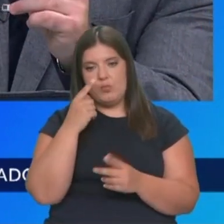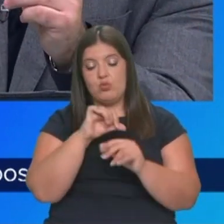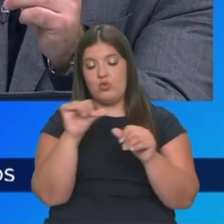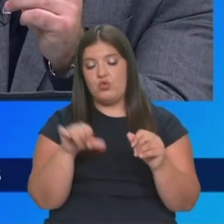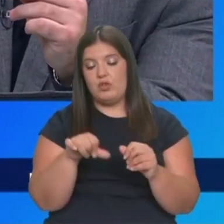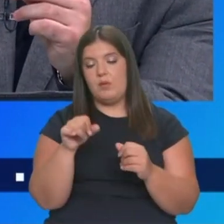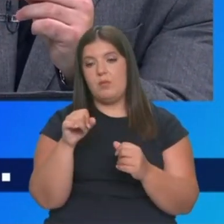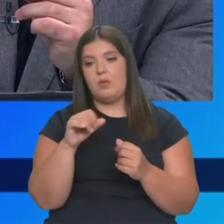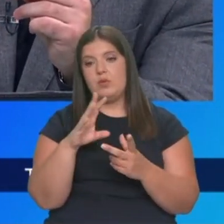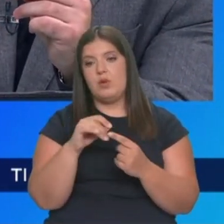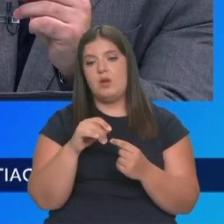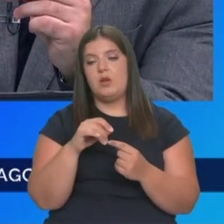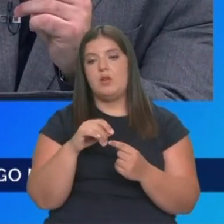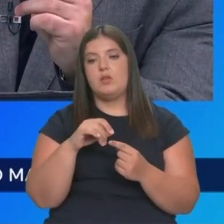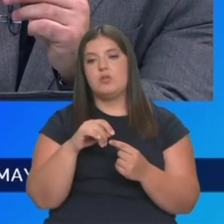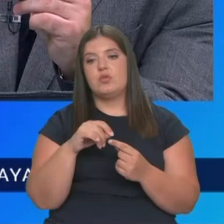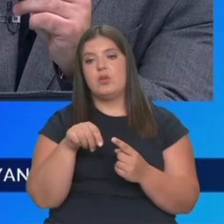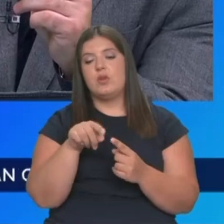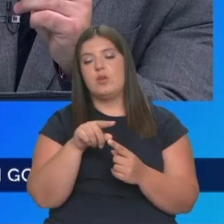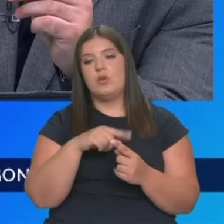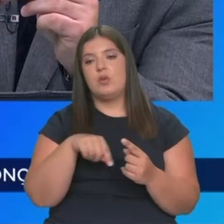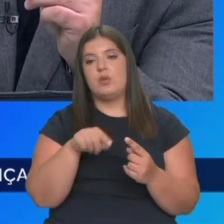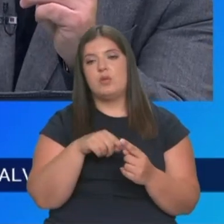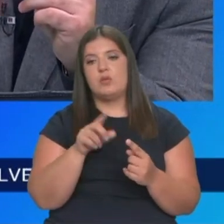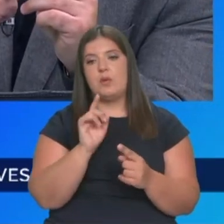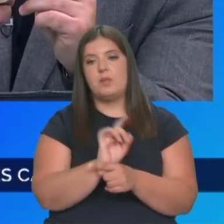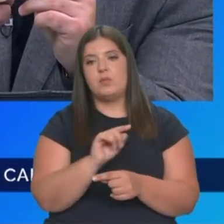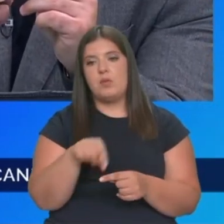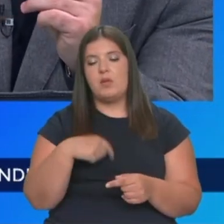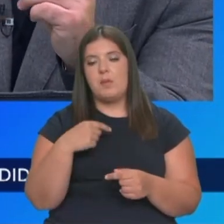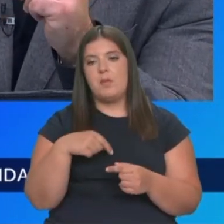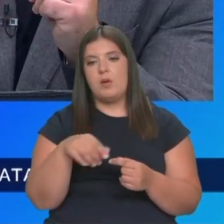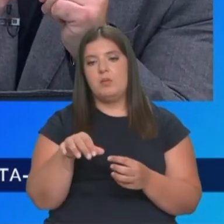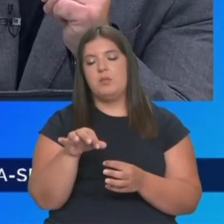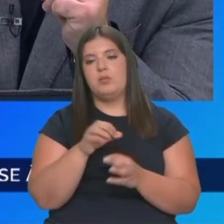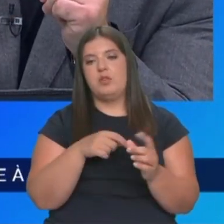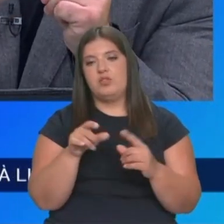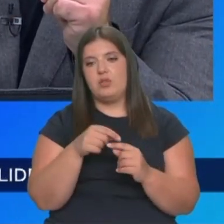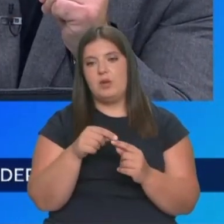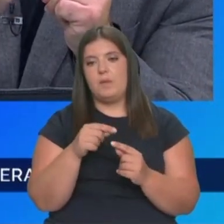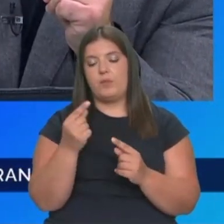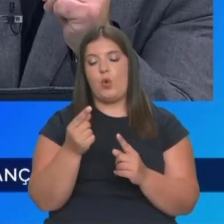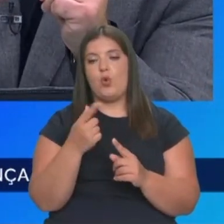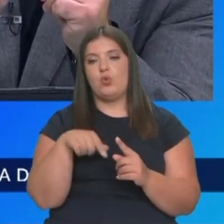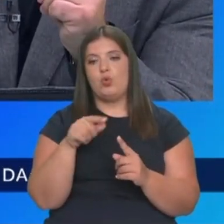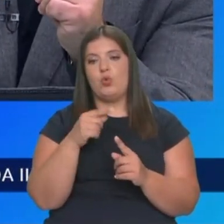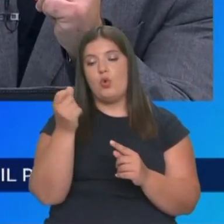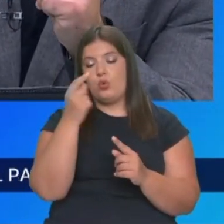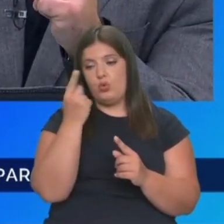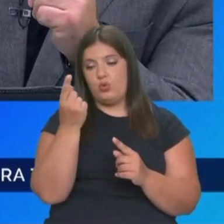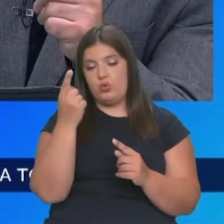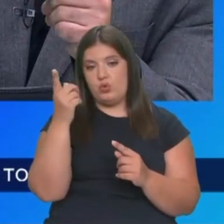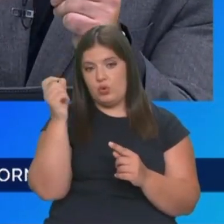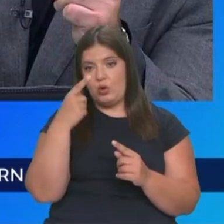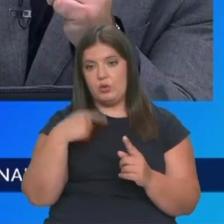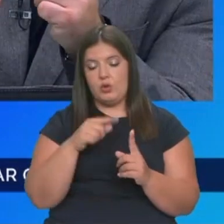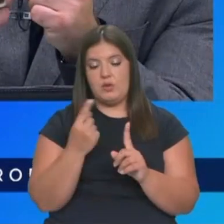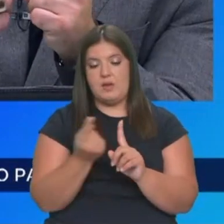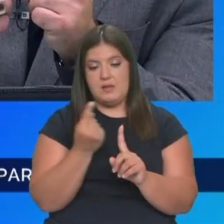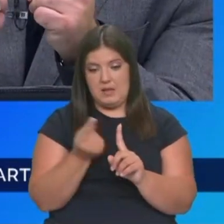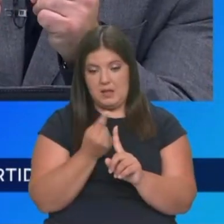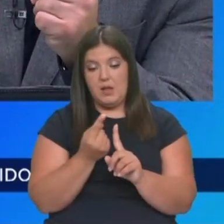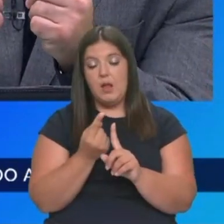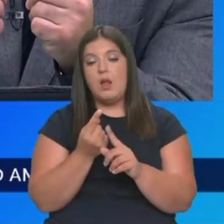solar, eles rodam no mesmo sentido de rotação da sua própria estrela. Portanto, o nosso Sol gira assim e os planetas giram à volta do seu planeta